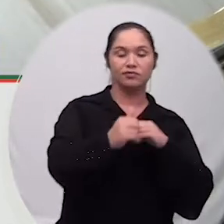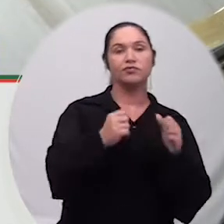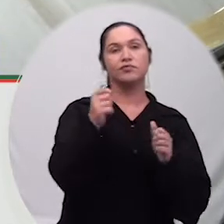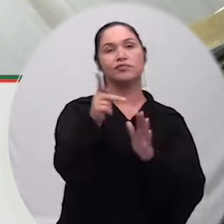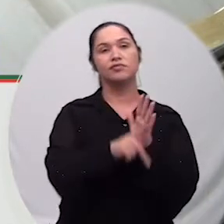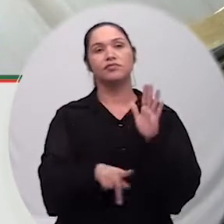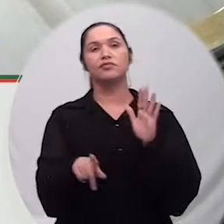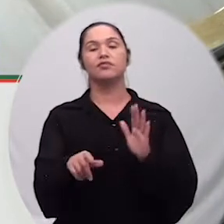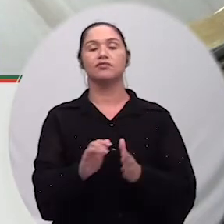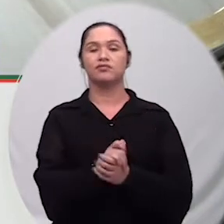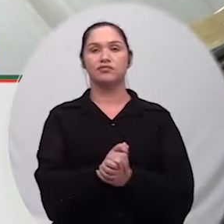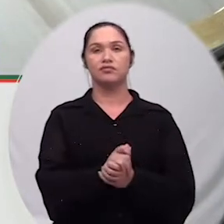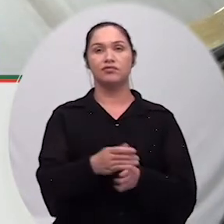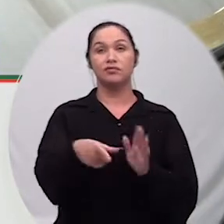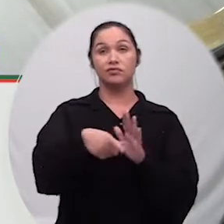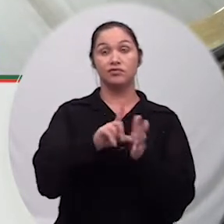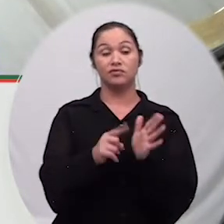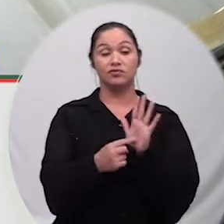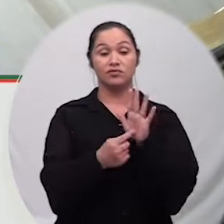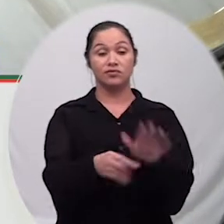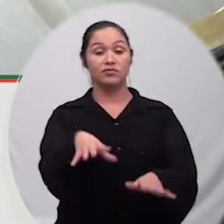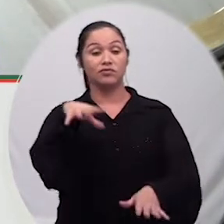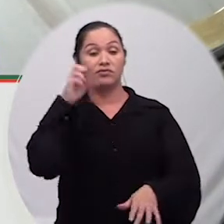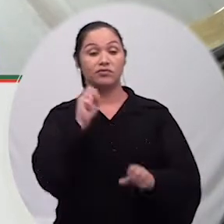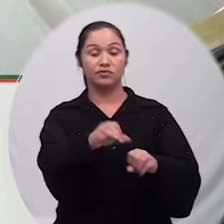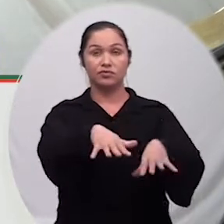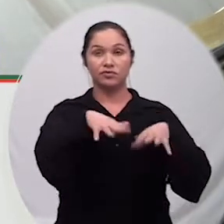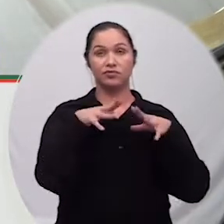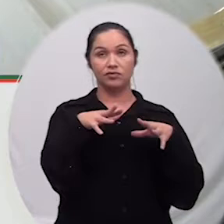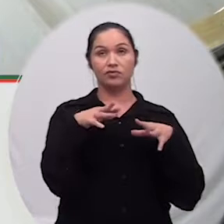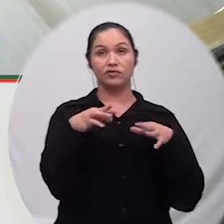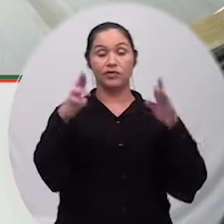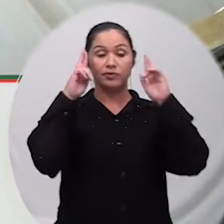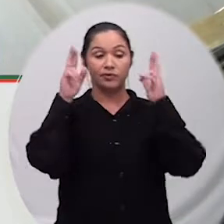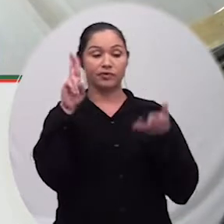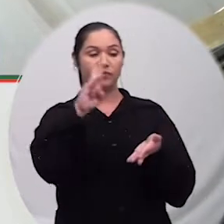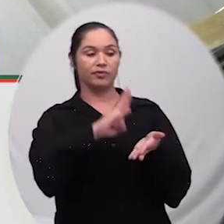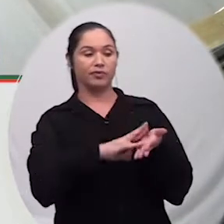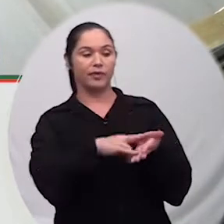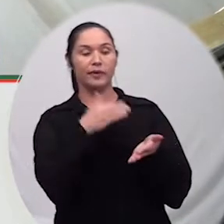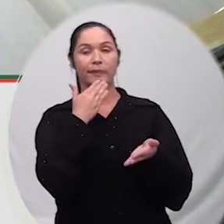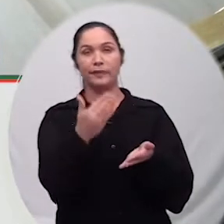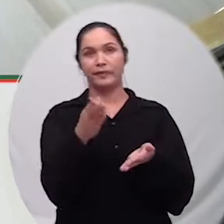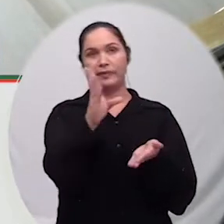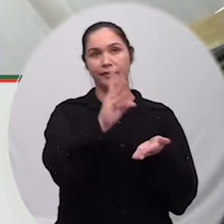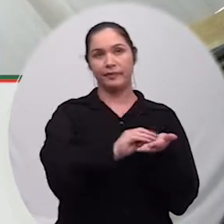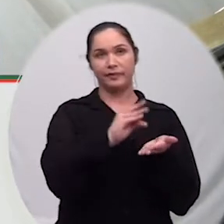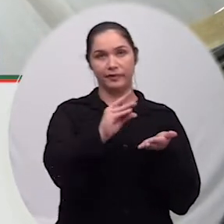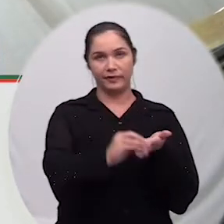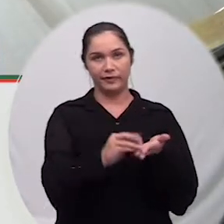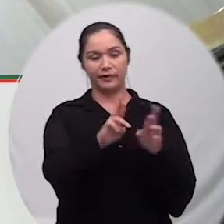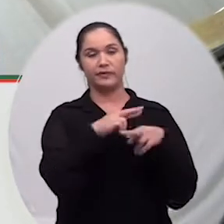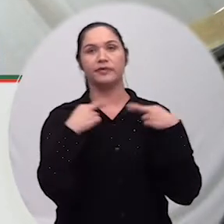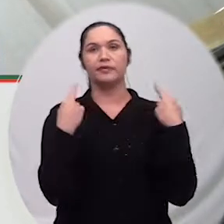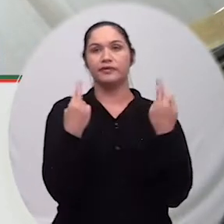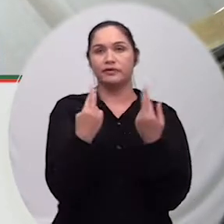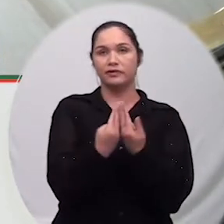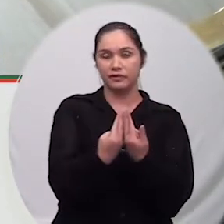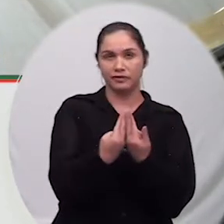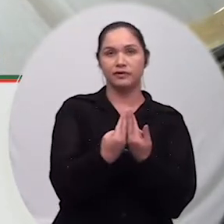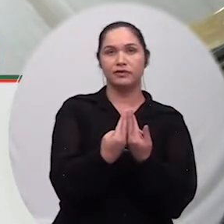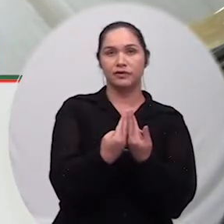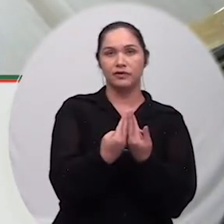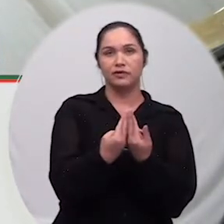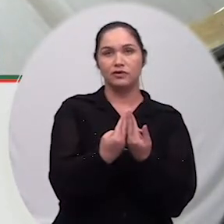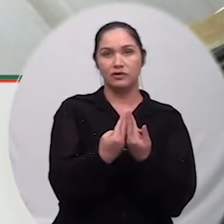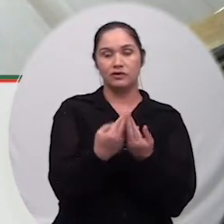o exposto e ouvido o plenário e atendidas as formalidades regimentais, requeremos que fique constado a ata da sessão legislativa, a moção de